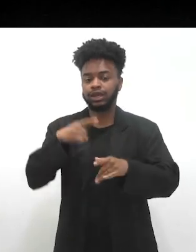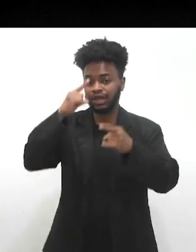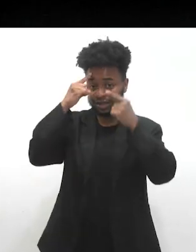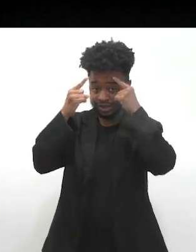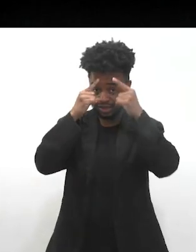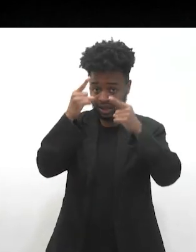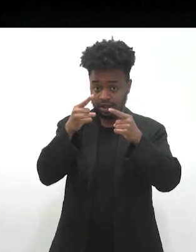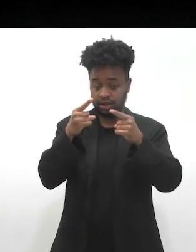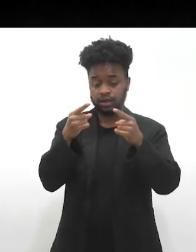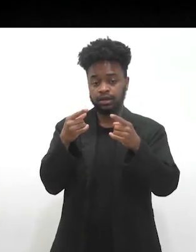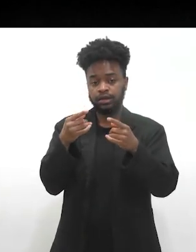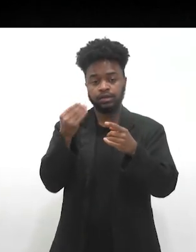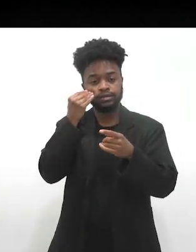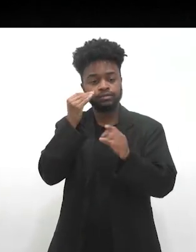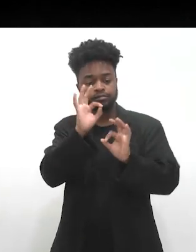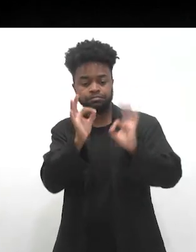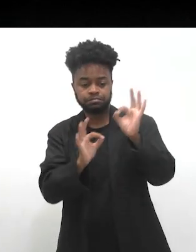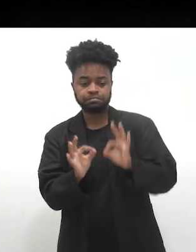ideia de